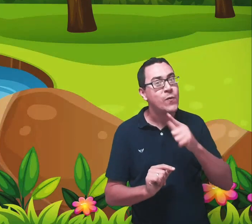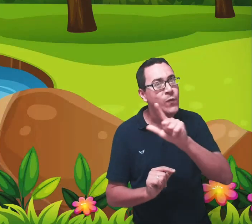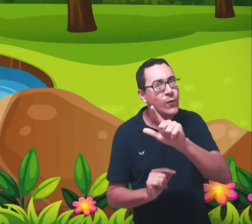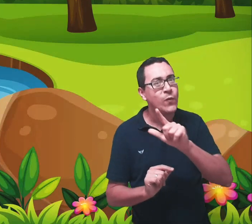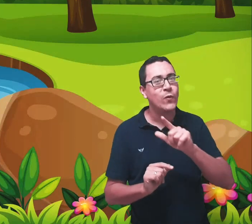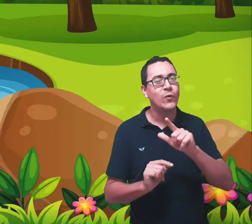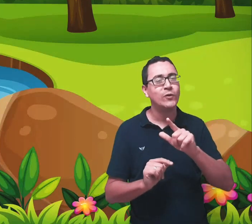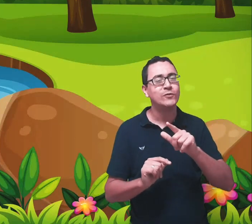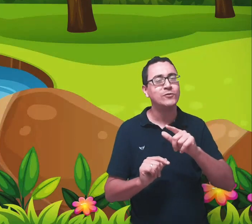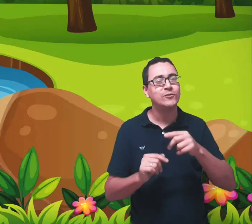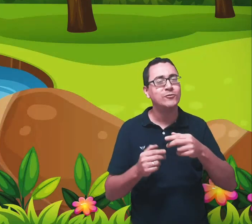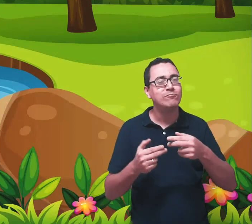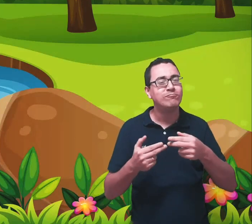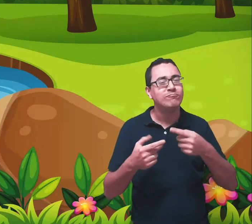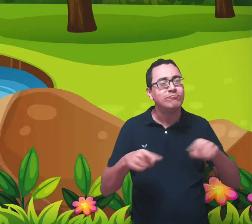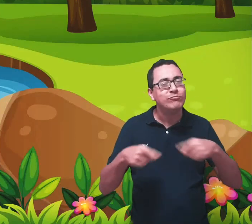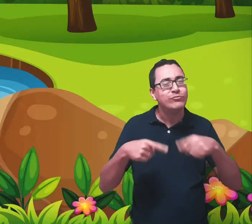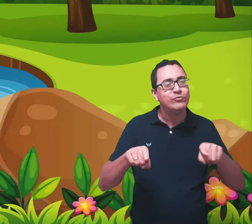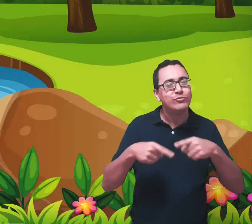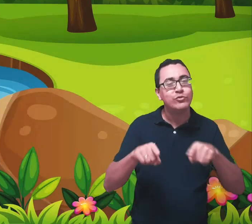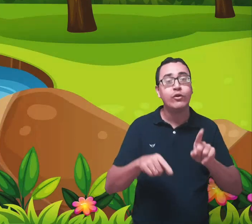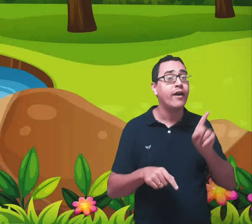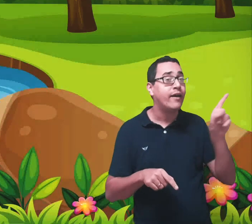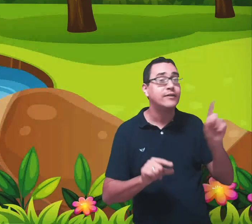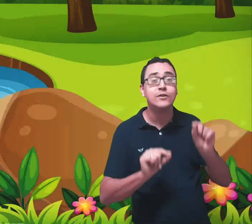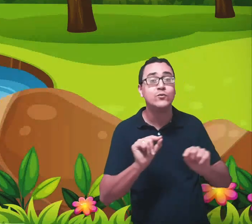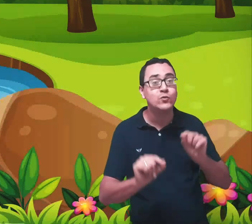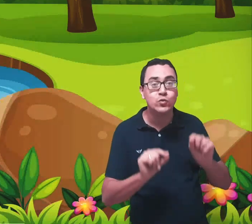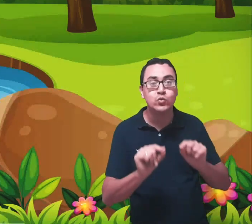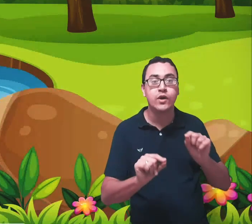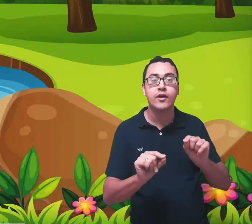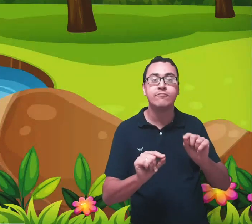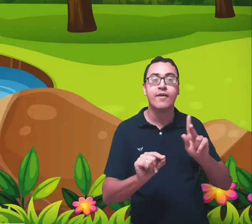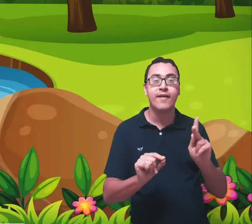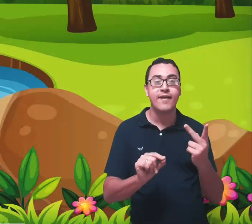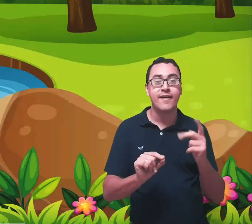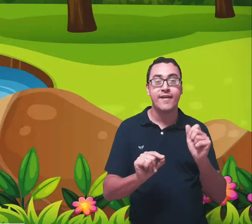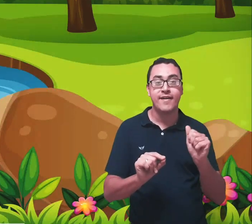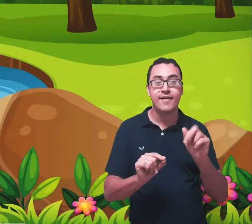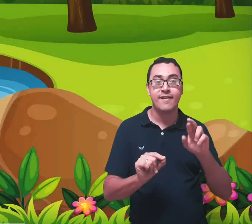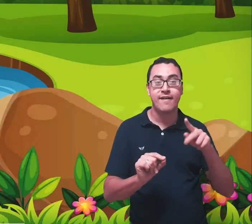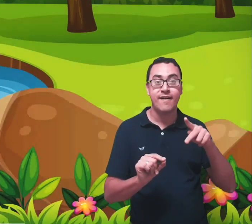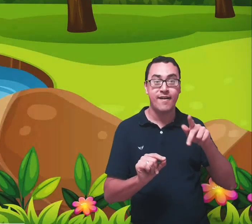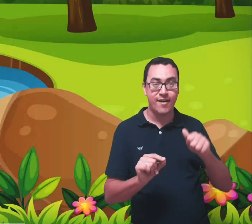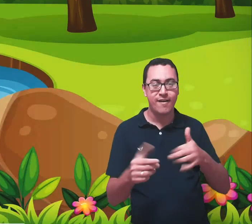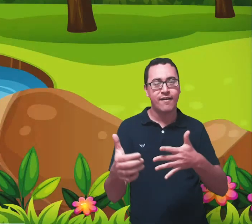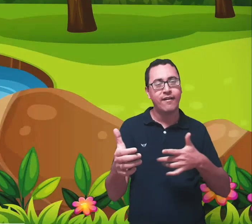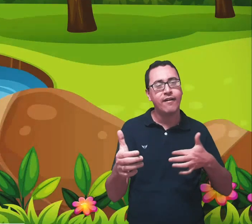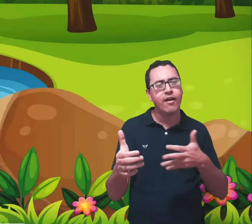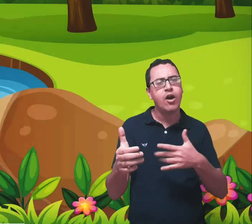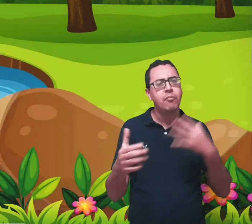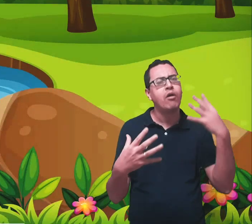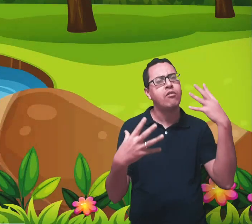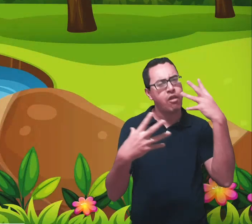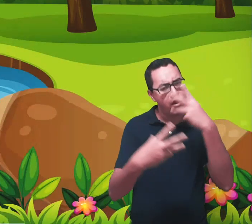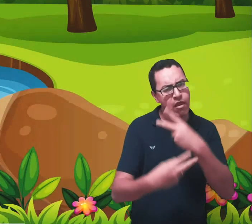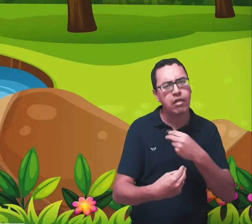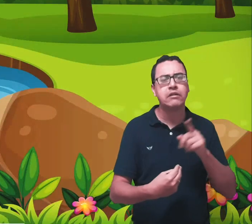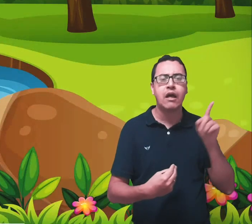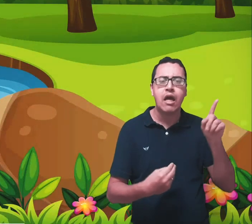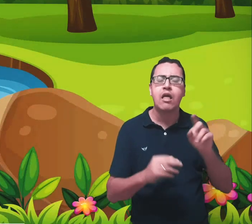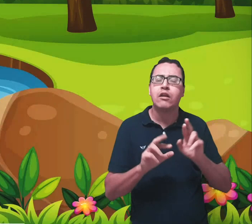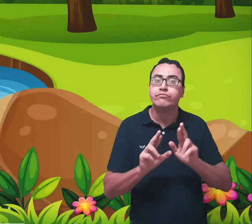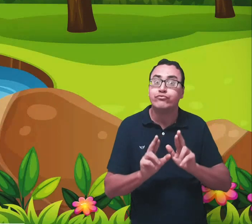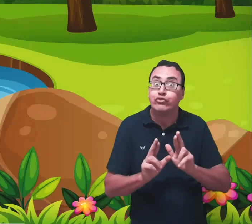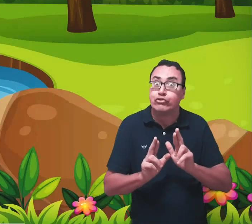distante. Esqueci de apresentá-la a vocês. Essa é a harpa. Muito linda, não é? Ela é distante porque